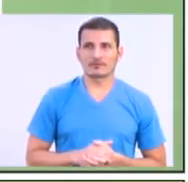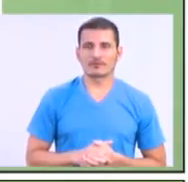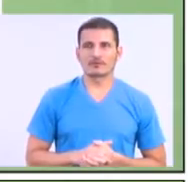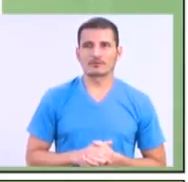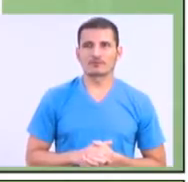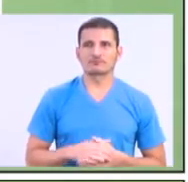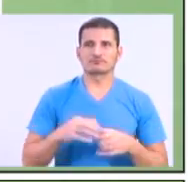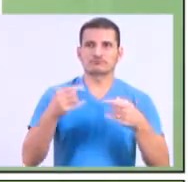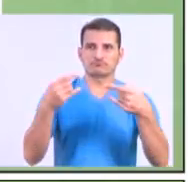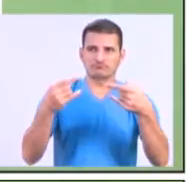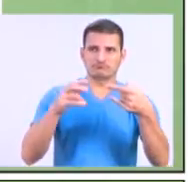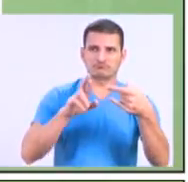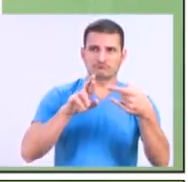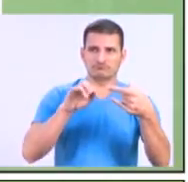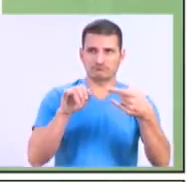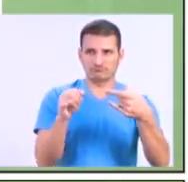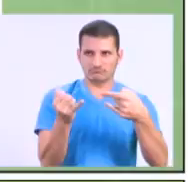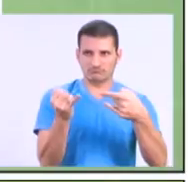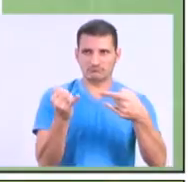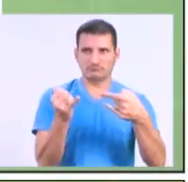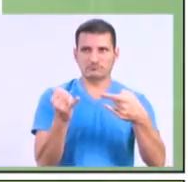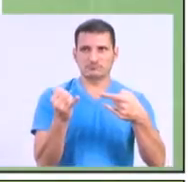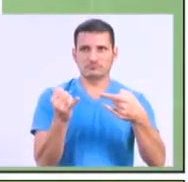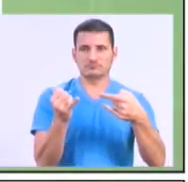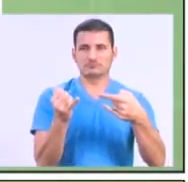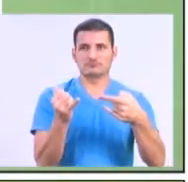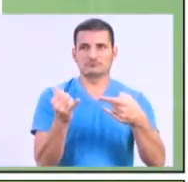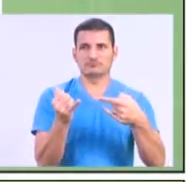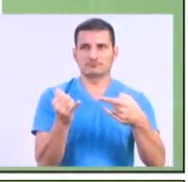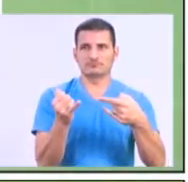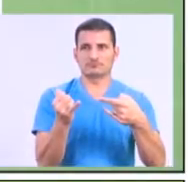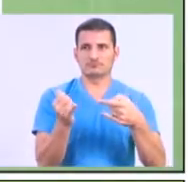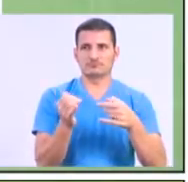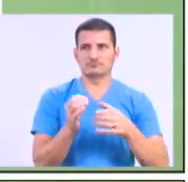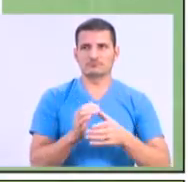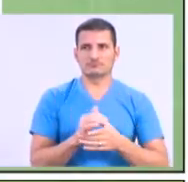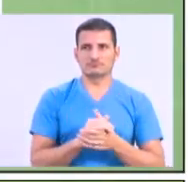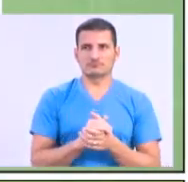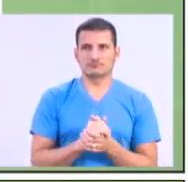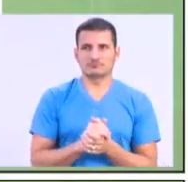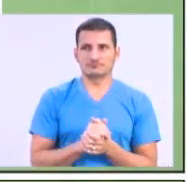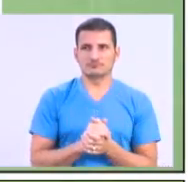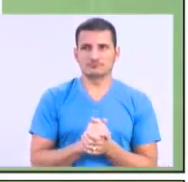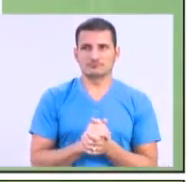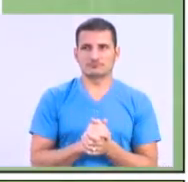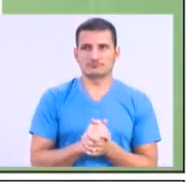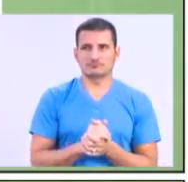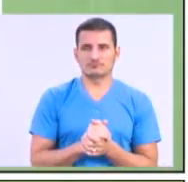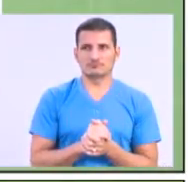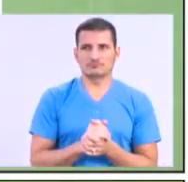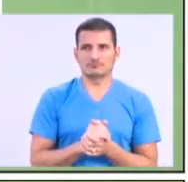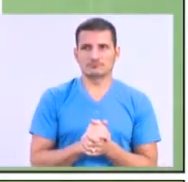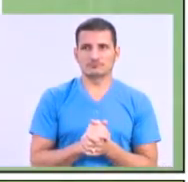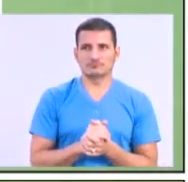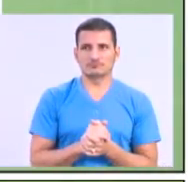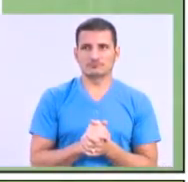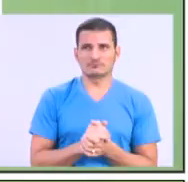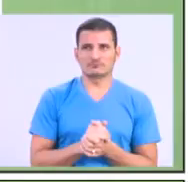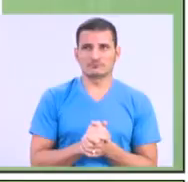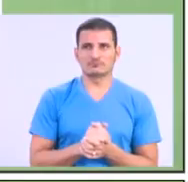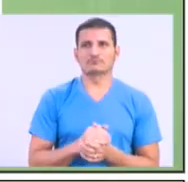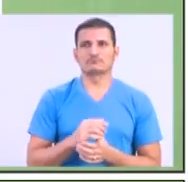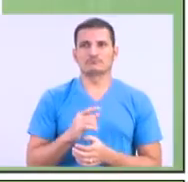RJ. Para fazer referência a essa variável, nós basicamente temos, né, a impressão